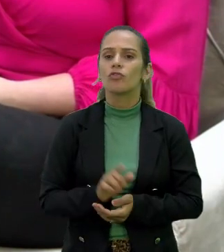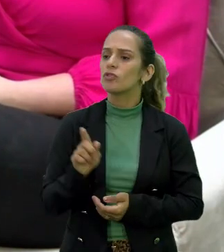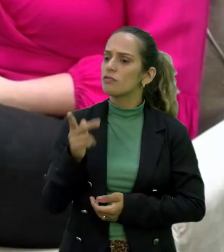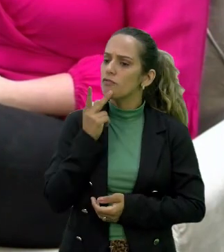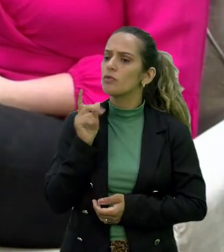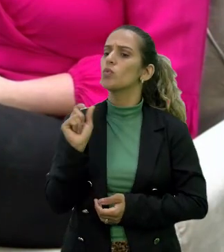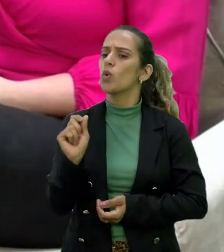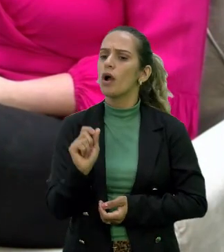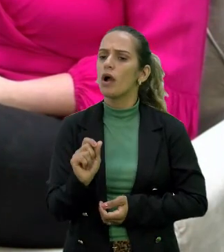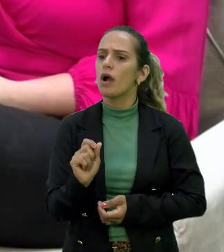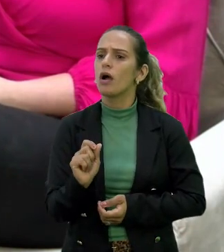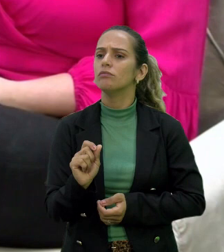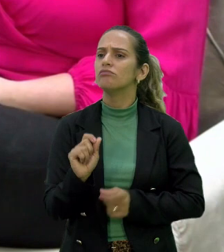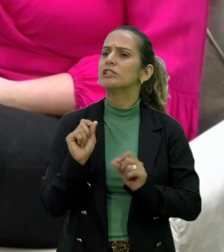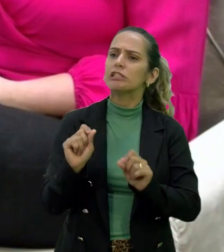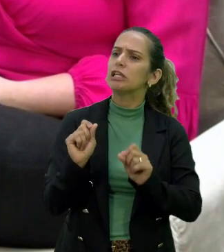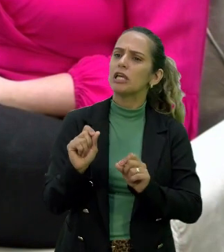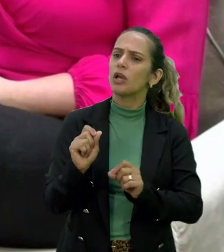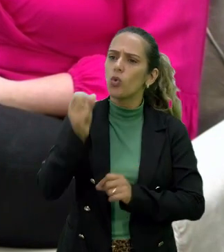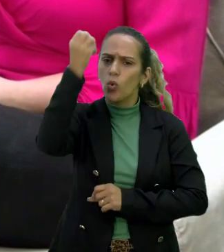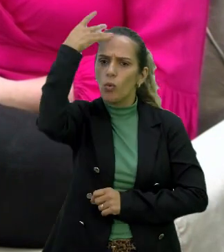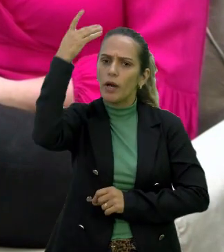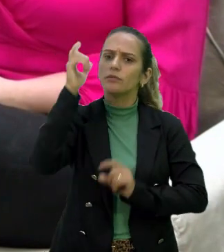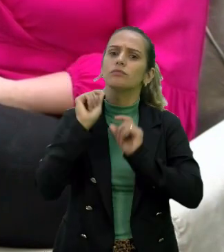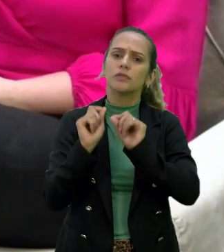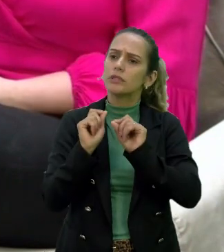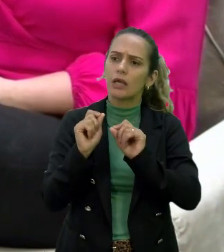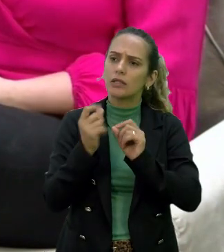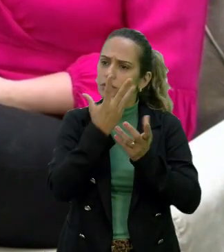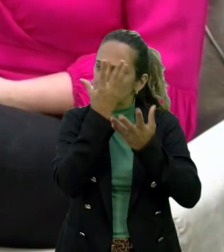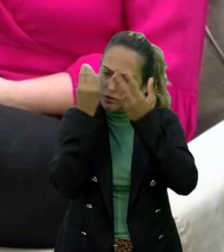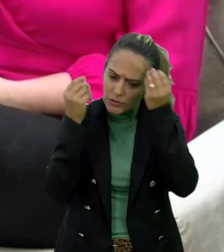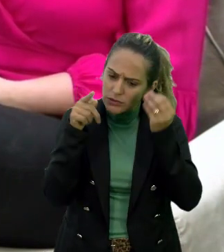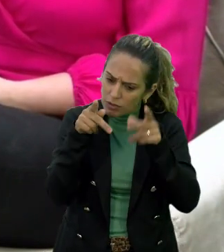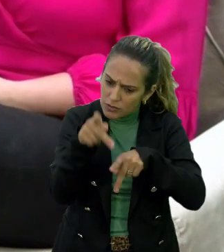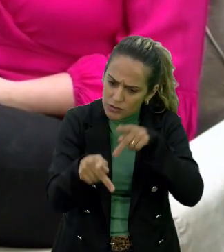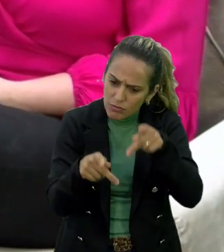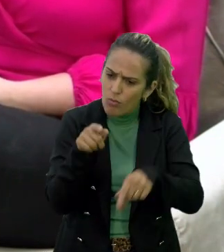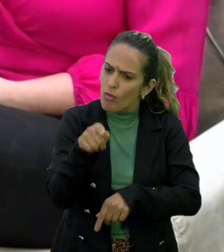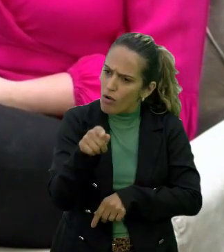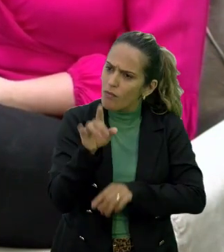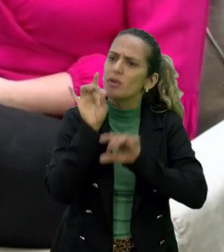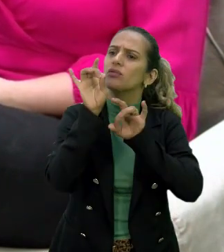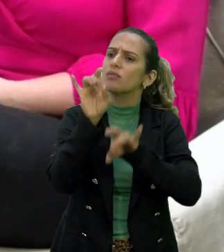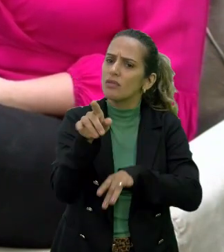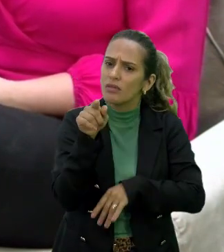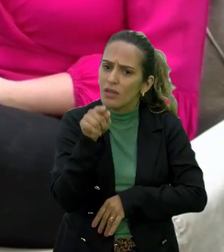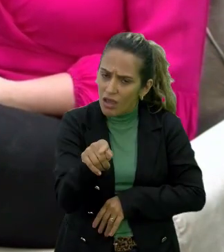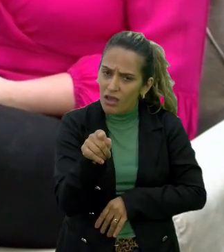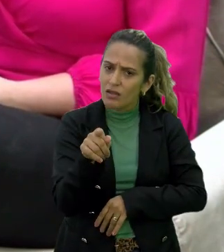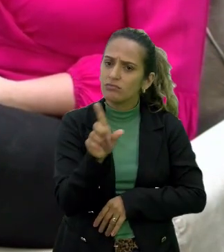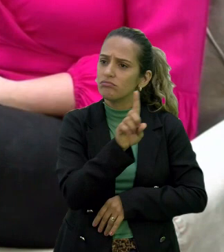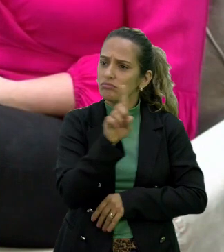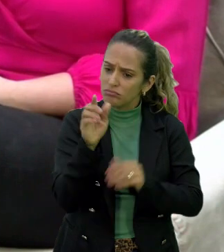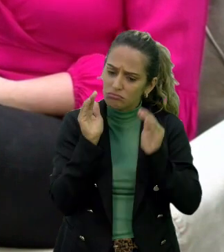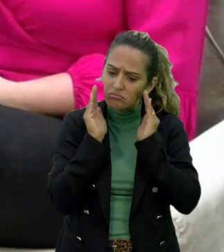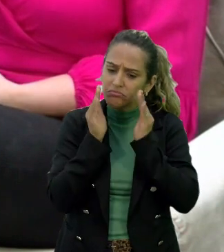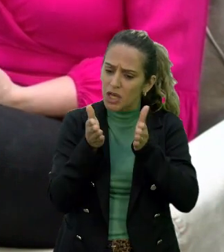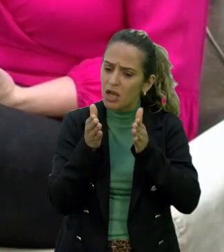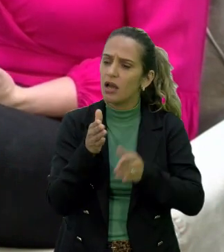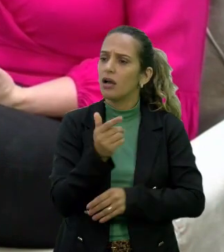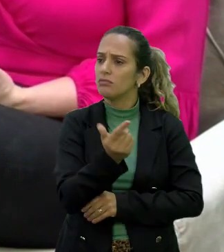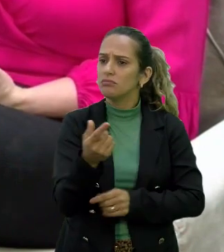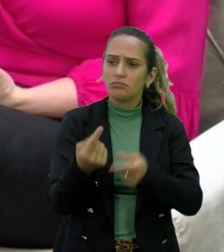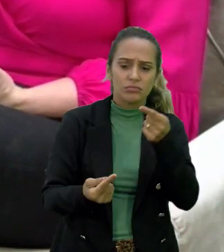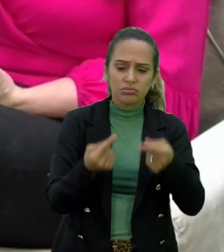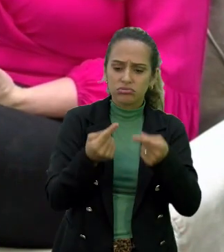a que ou a quem ou ao que esqueceram desses povos deixaram Esses povos não deram atenção